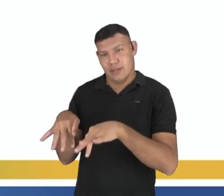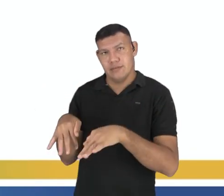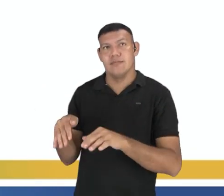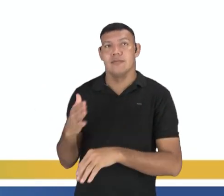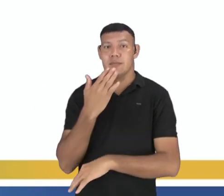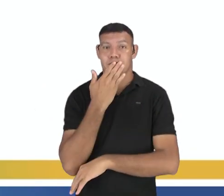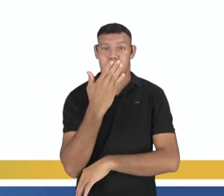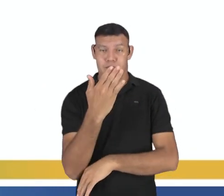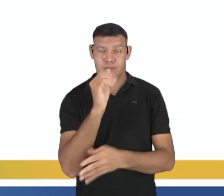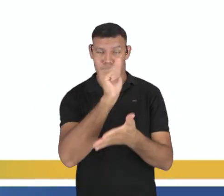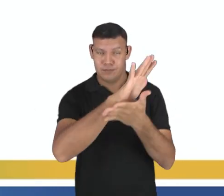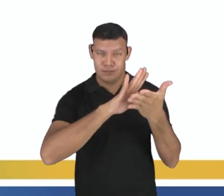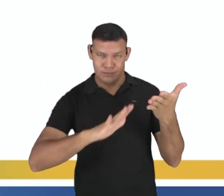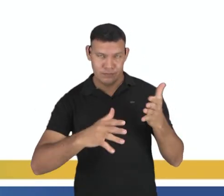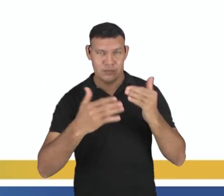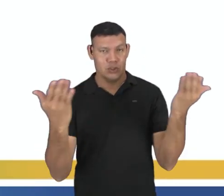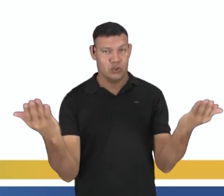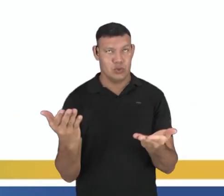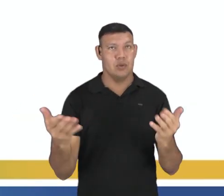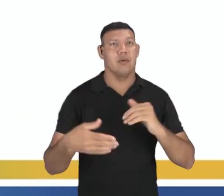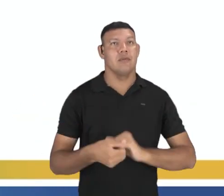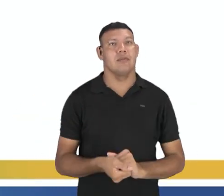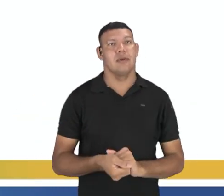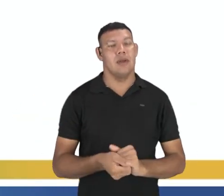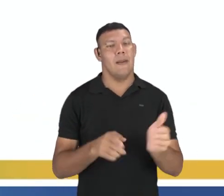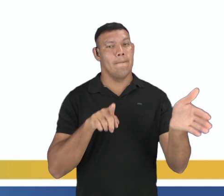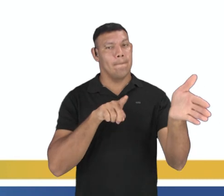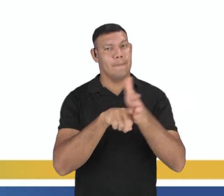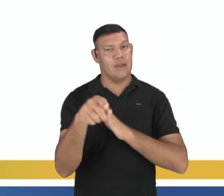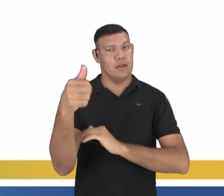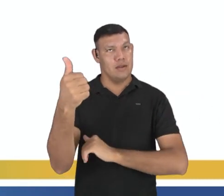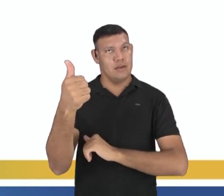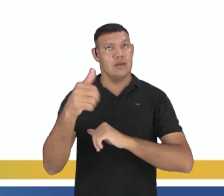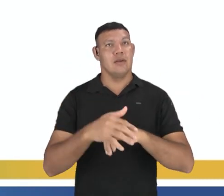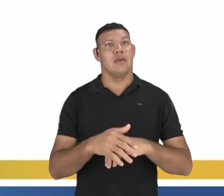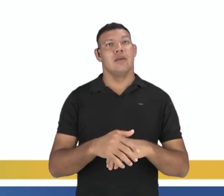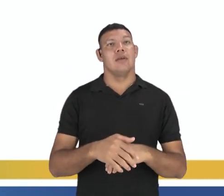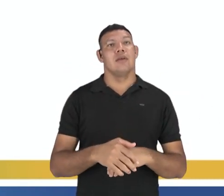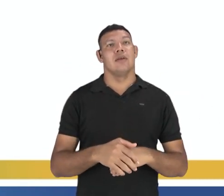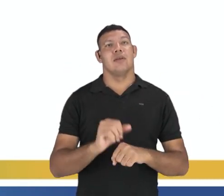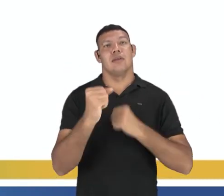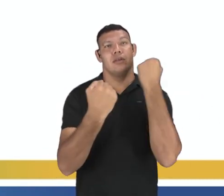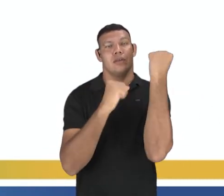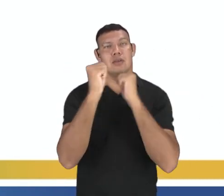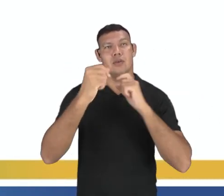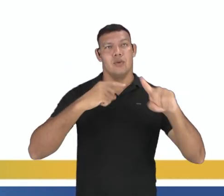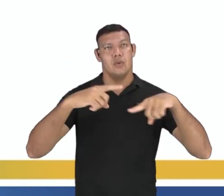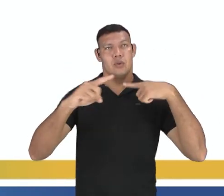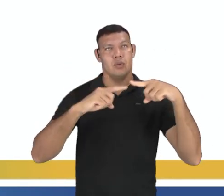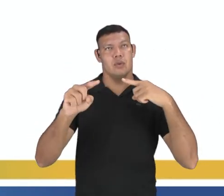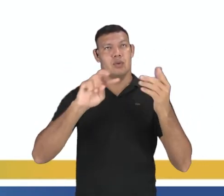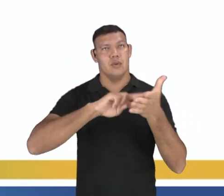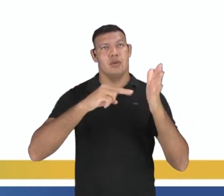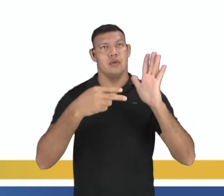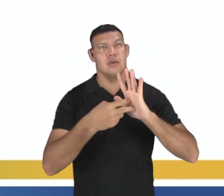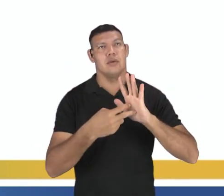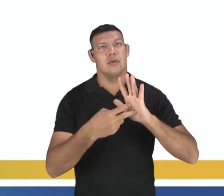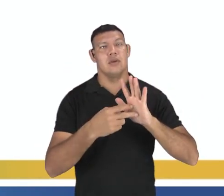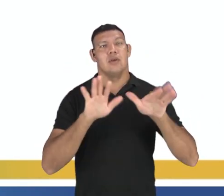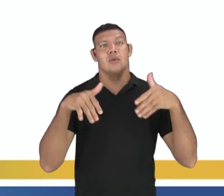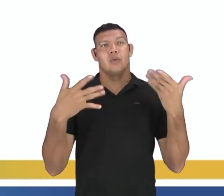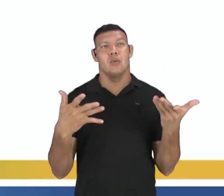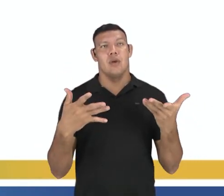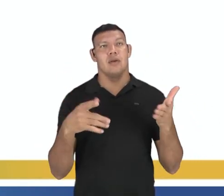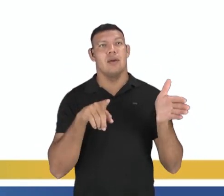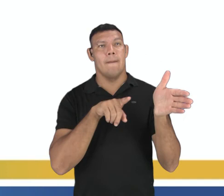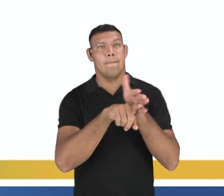pedir para você acompanhar o exercitando de hoje você vai dizer o que a indústria fonográfica segundo de acordo com a lógica